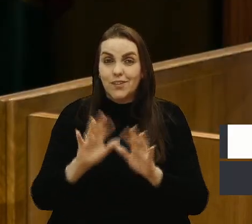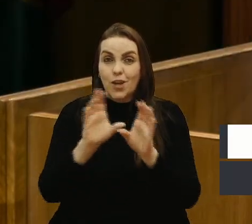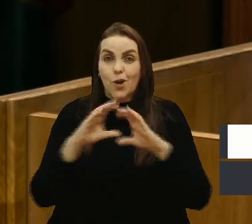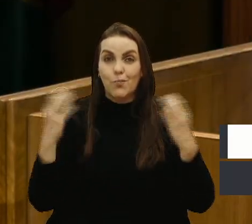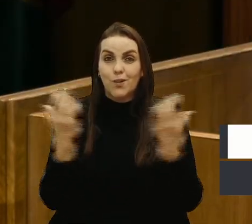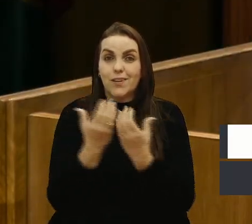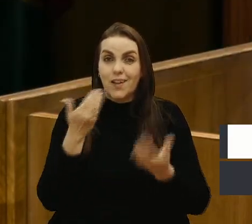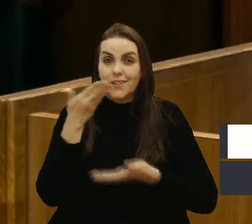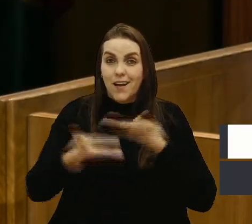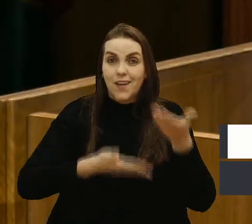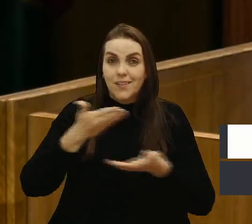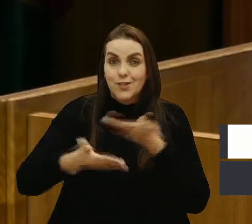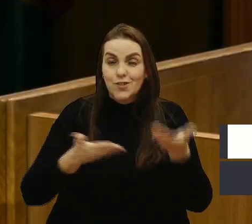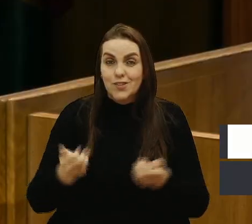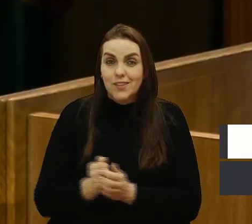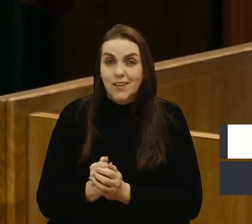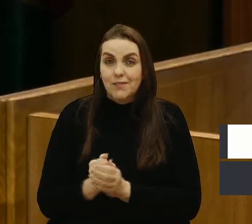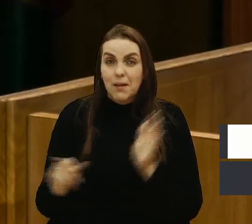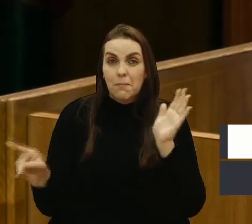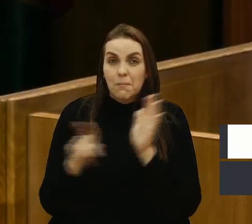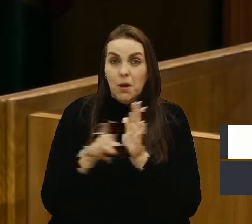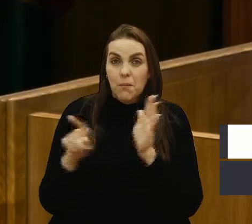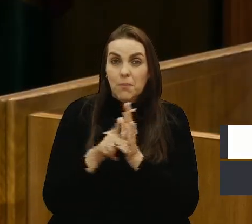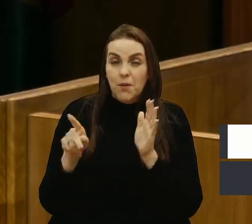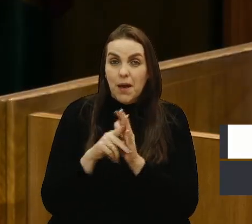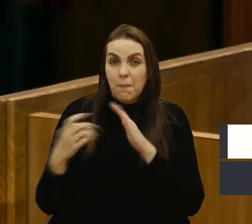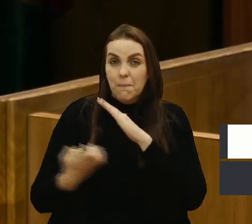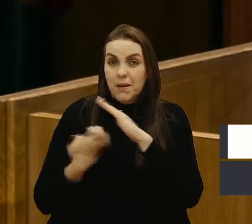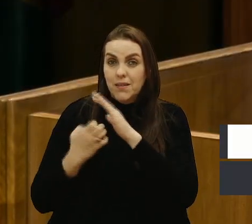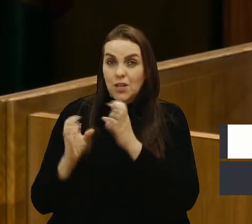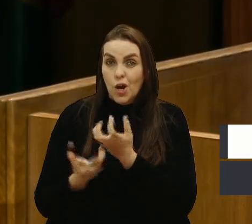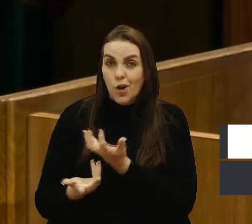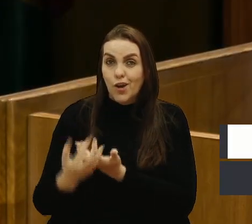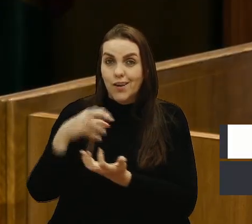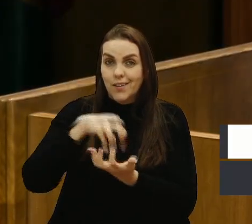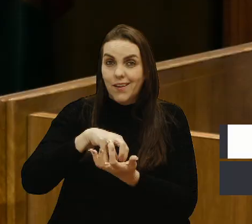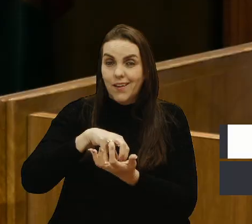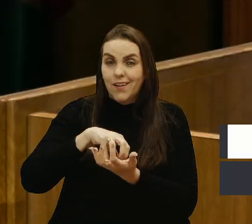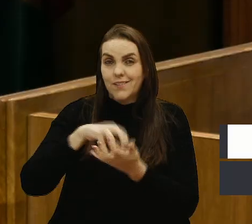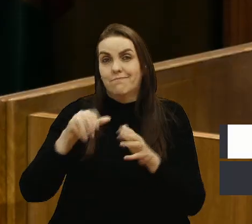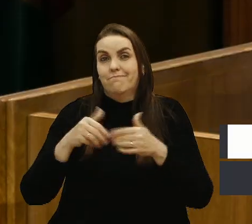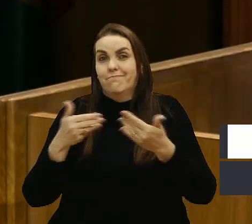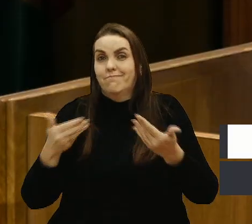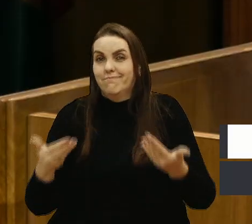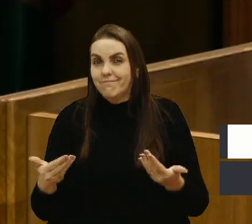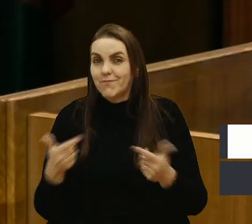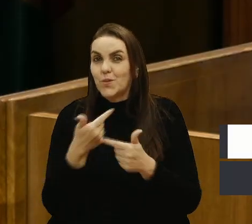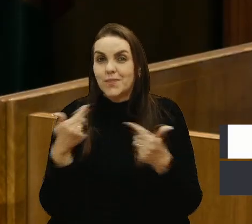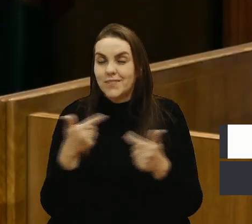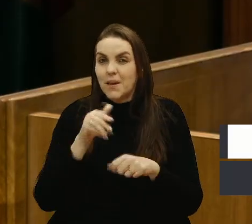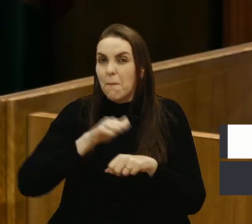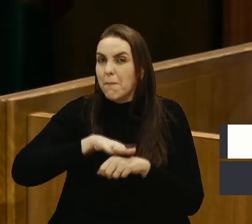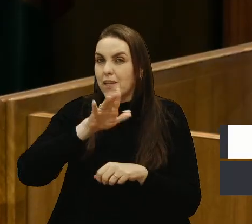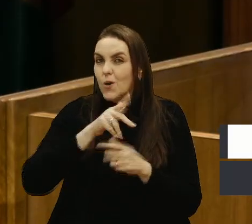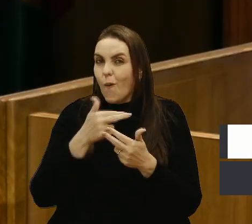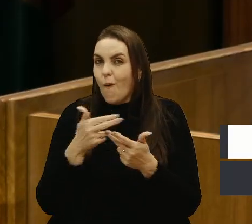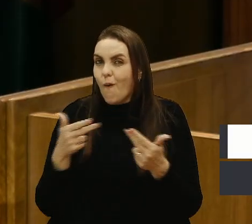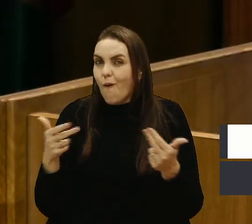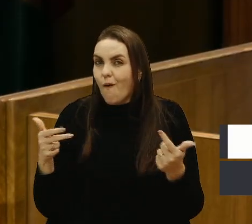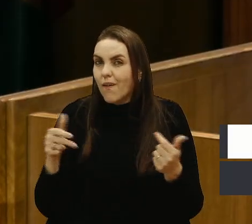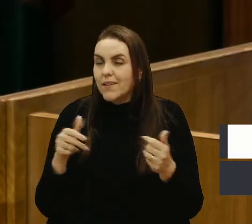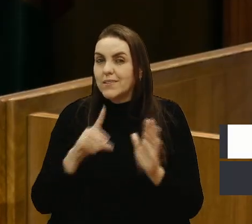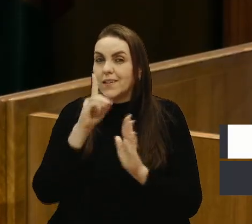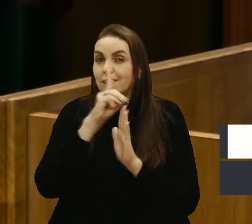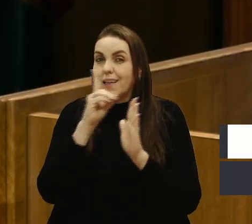assistida pela Codeca. Será que não tem mais coisas dentro desse